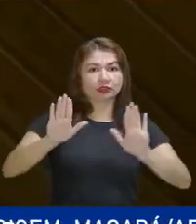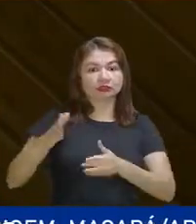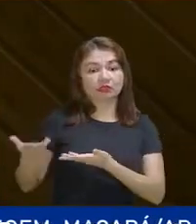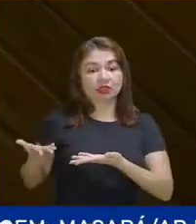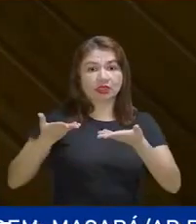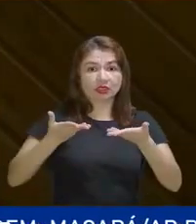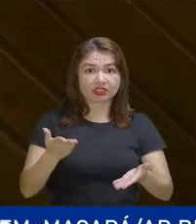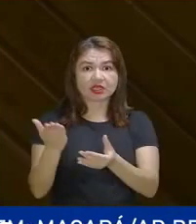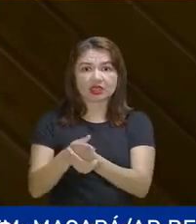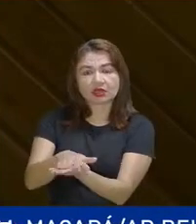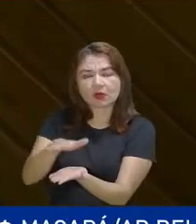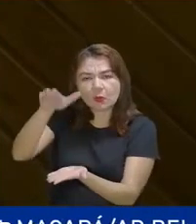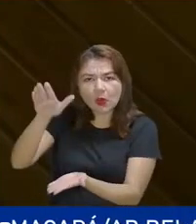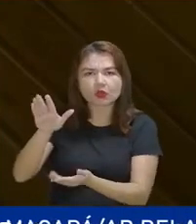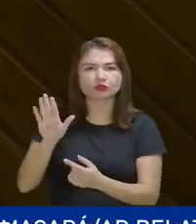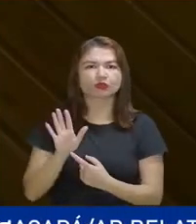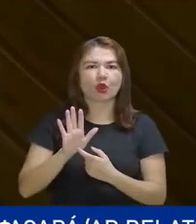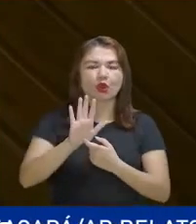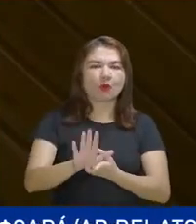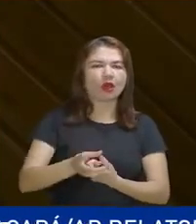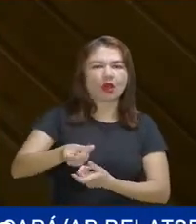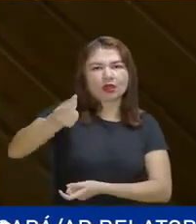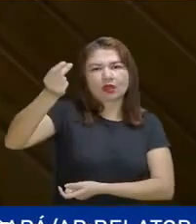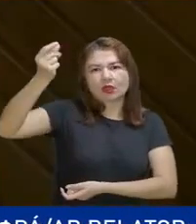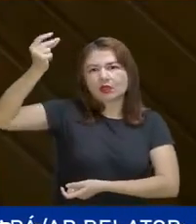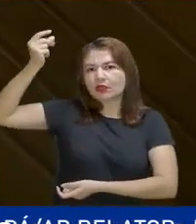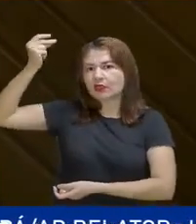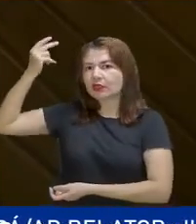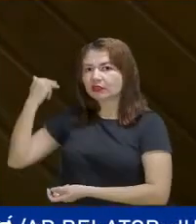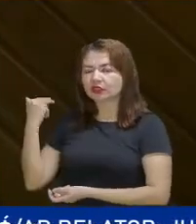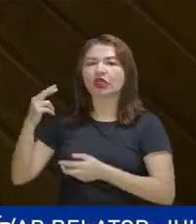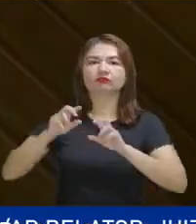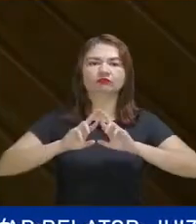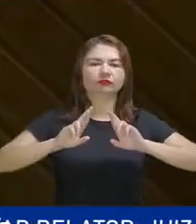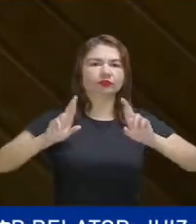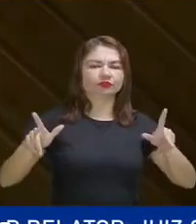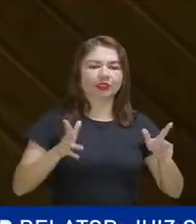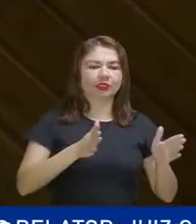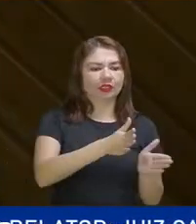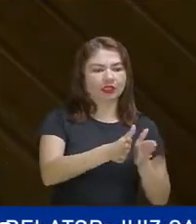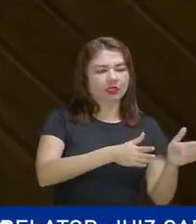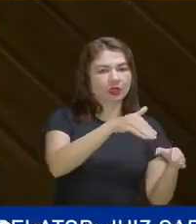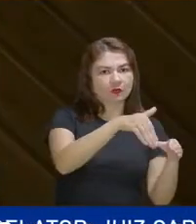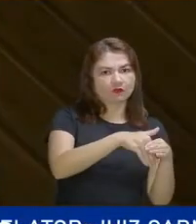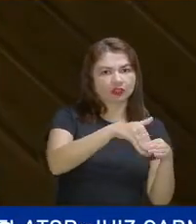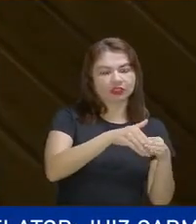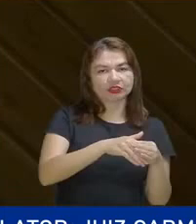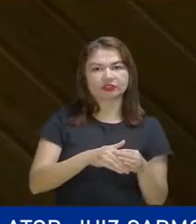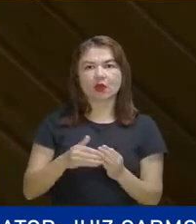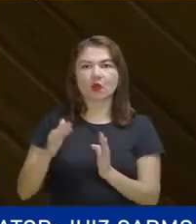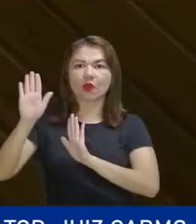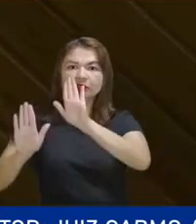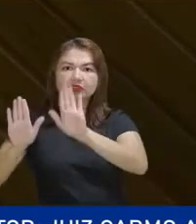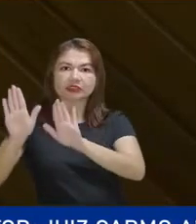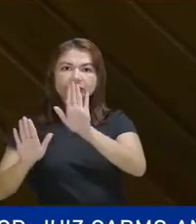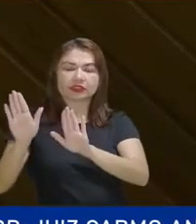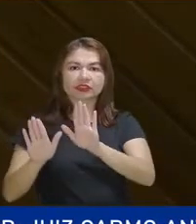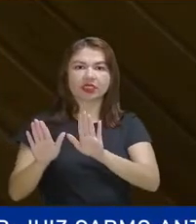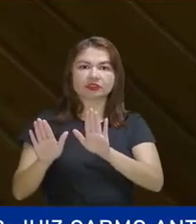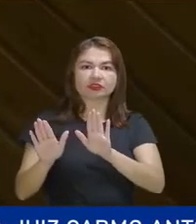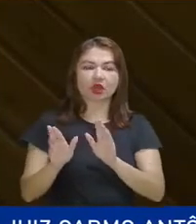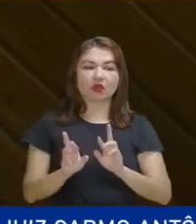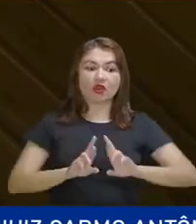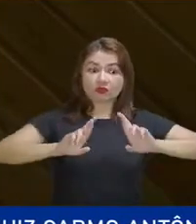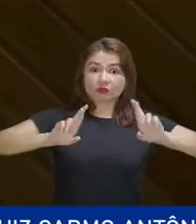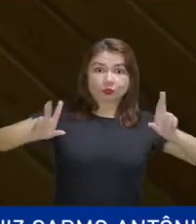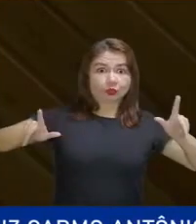aos autos referem-se a anos e períodos diferentes do período eleitoral, o que